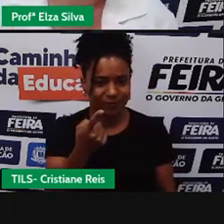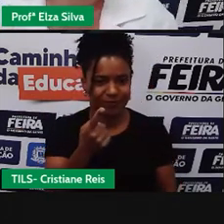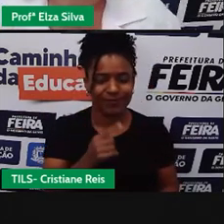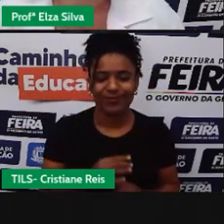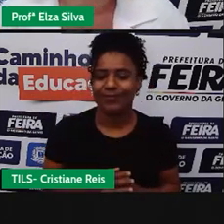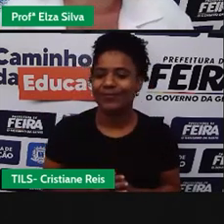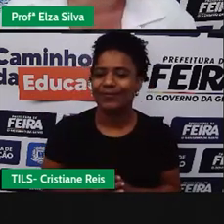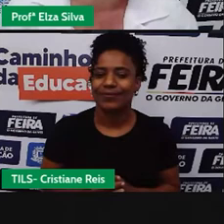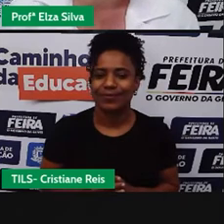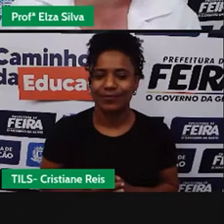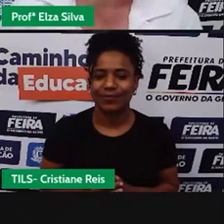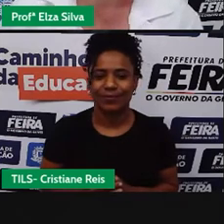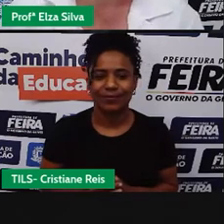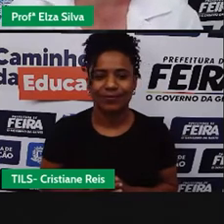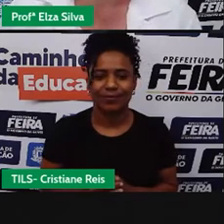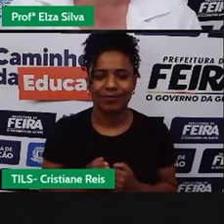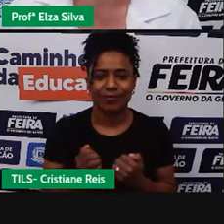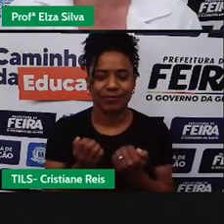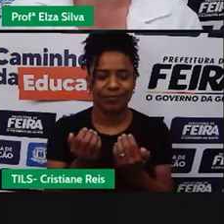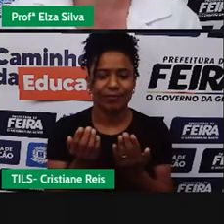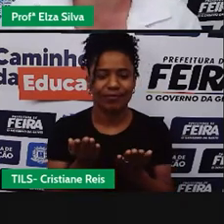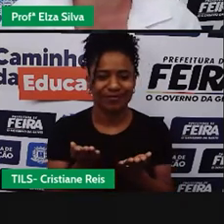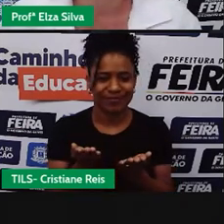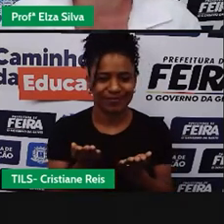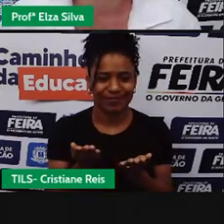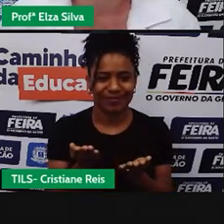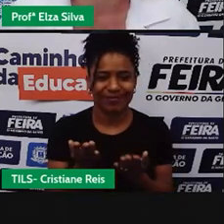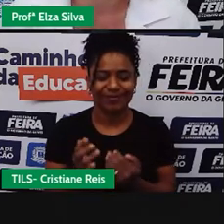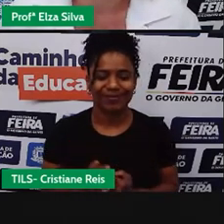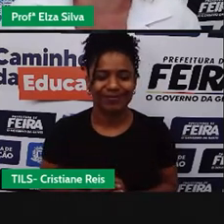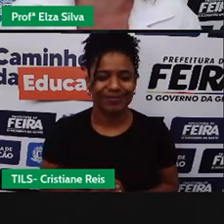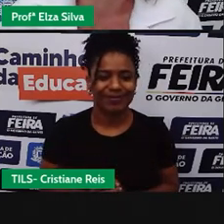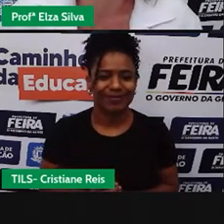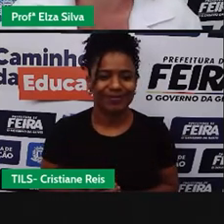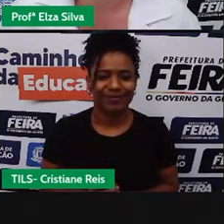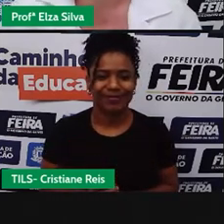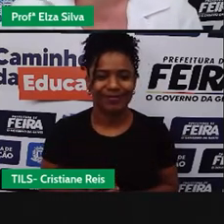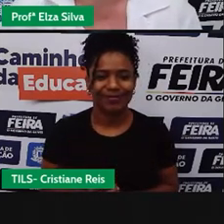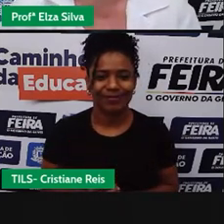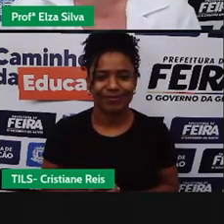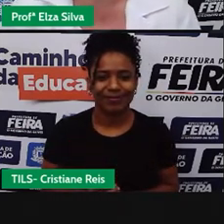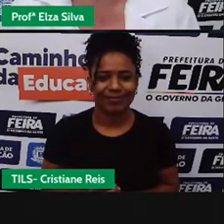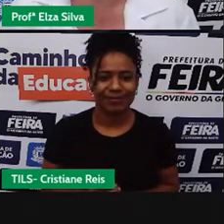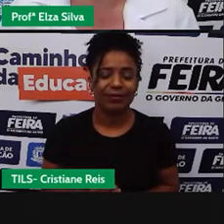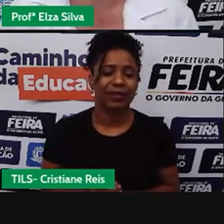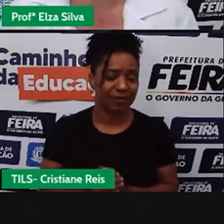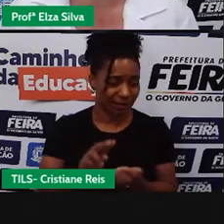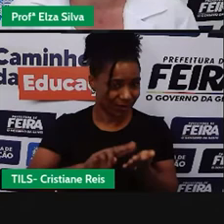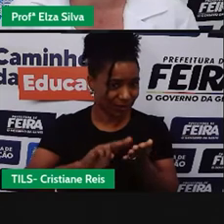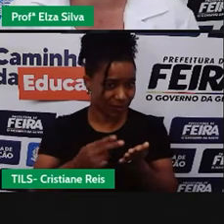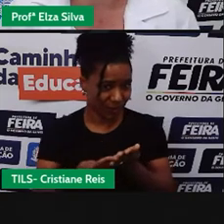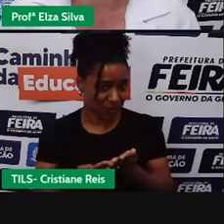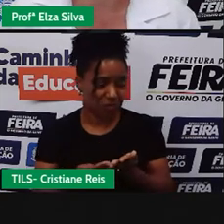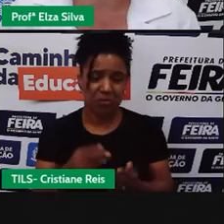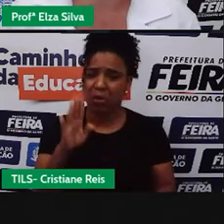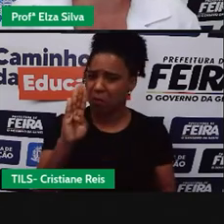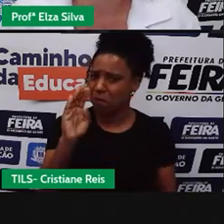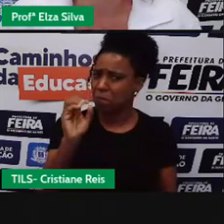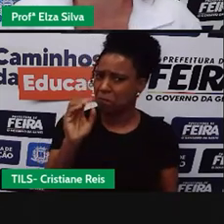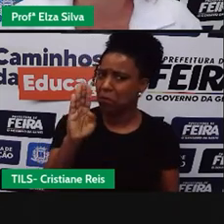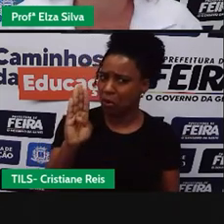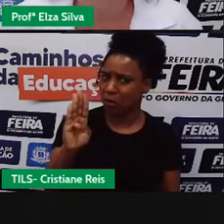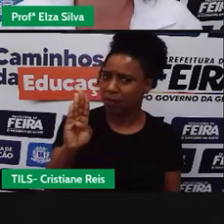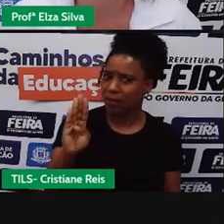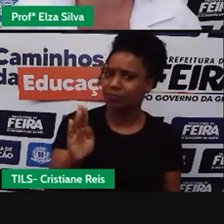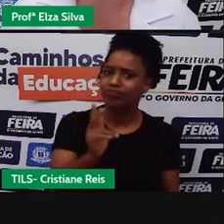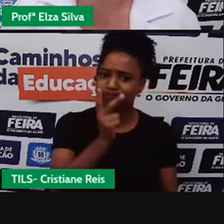Veja o exemplo. Bob must be sick. Bob deve estar doente. He didn't come